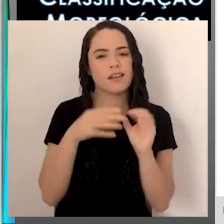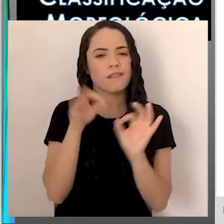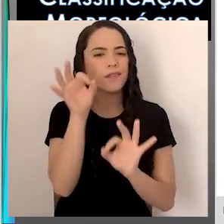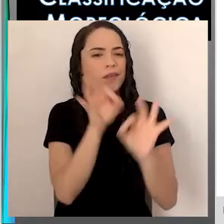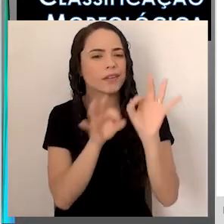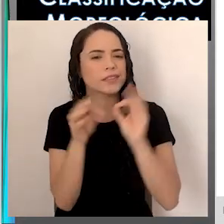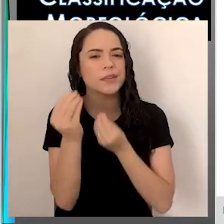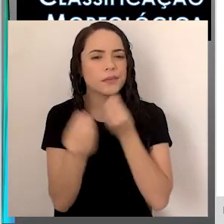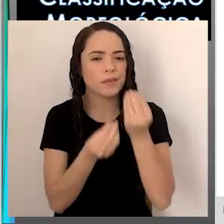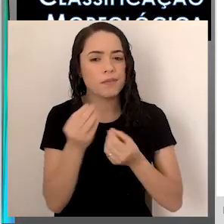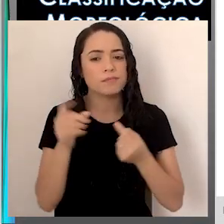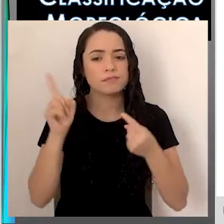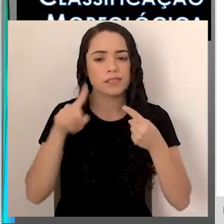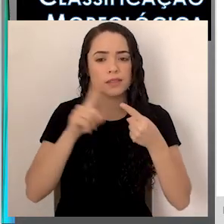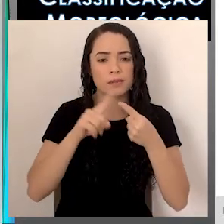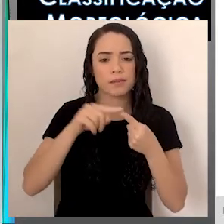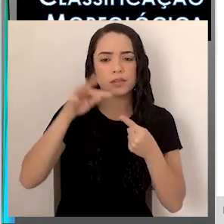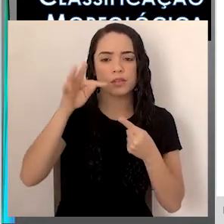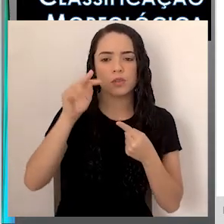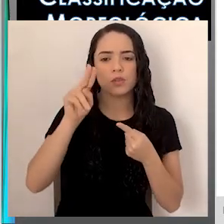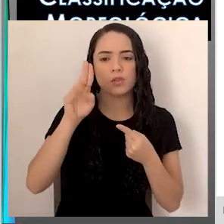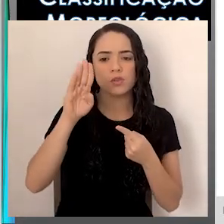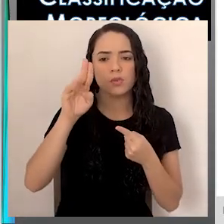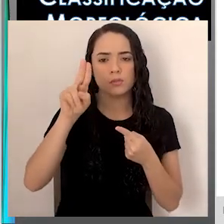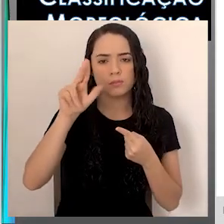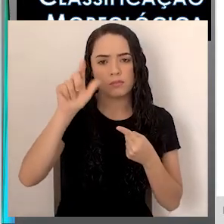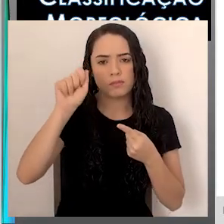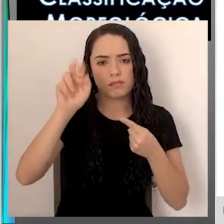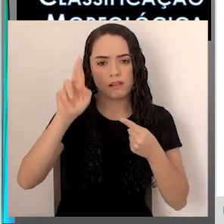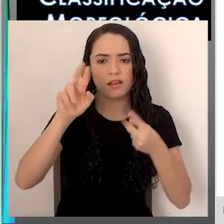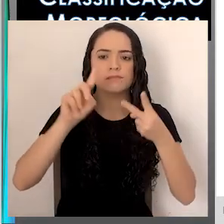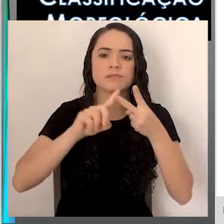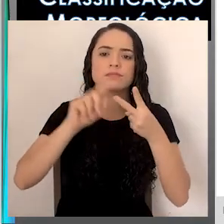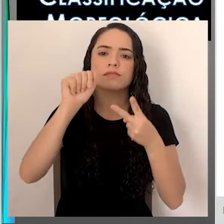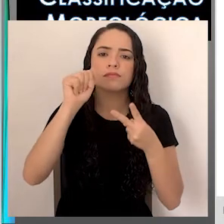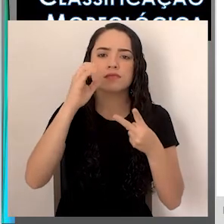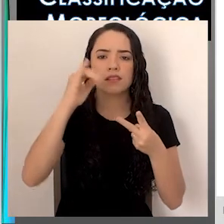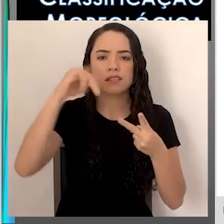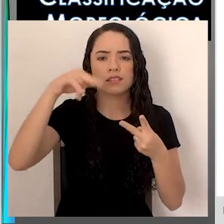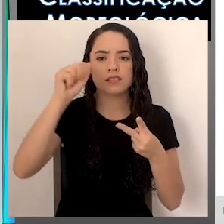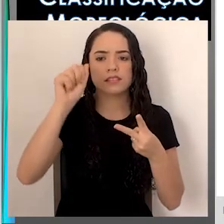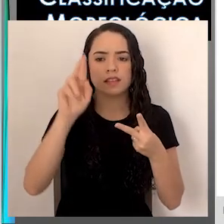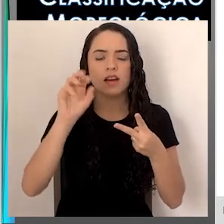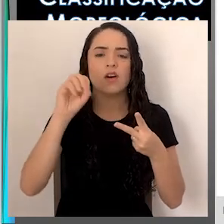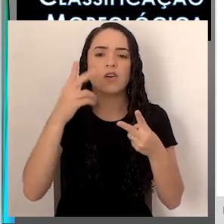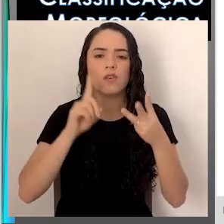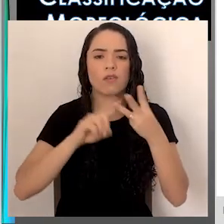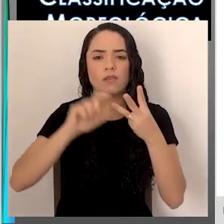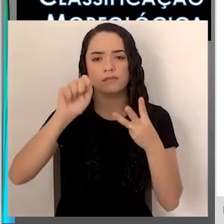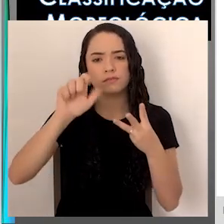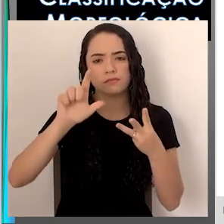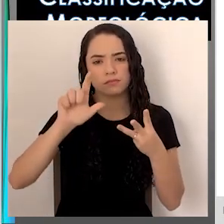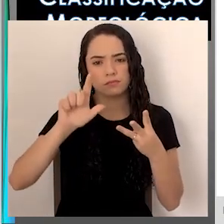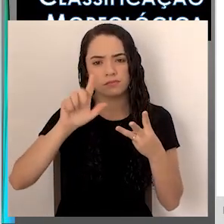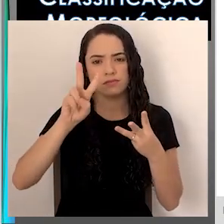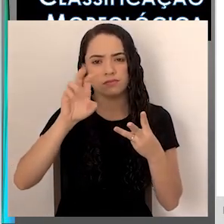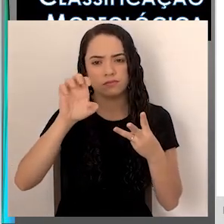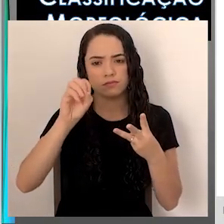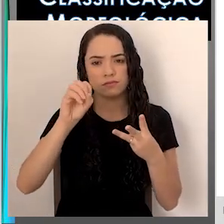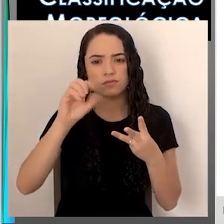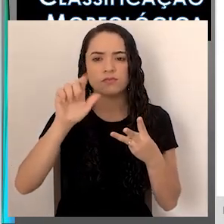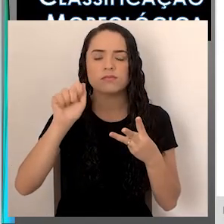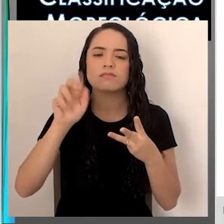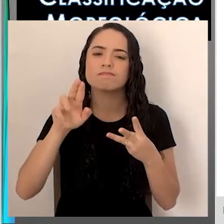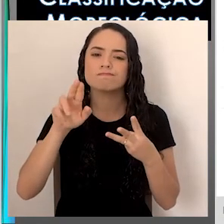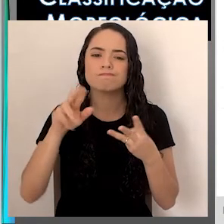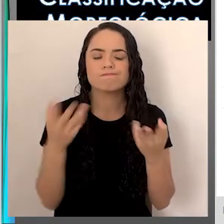o arranjo pode ser realizado de módulo tubular, acinar ou alveolar, que podem ser melhores observados nesta